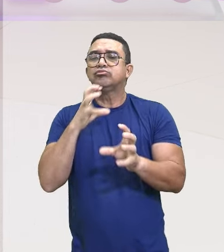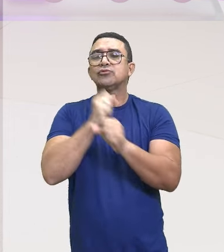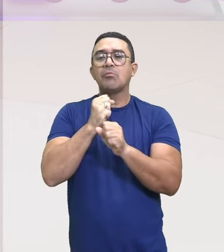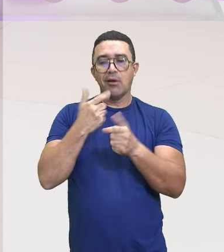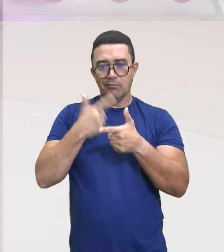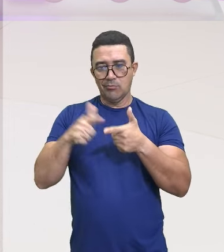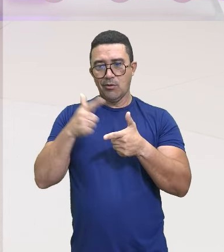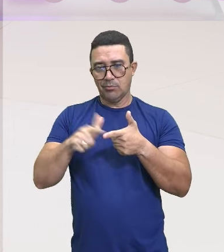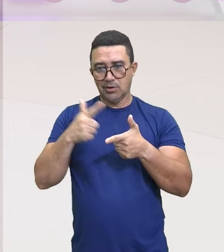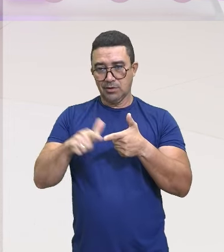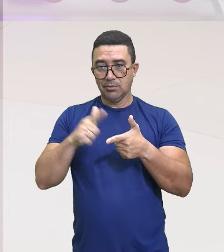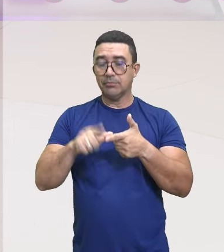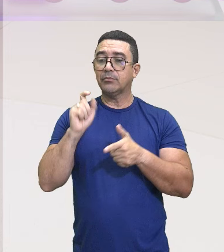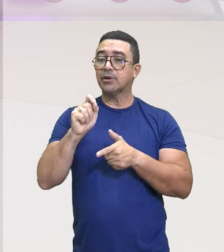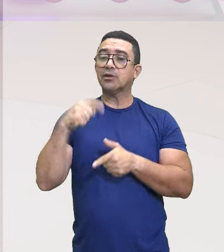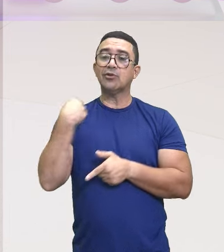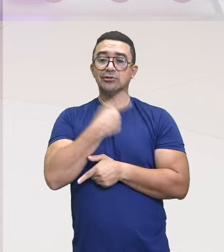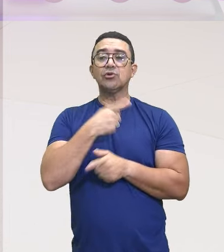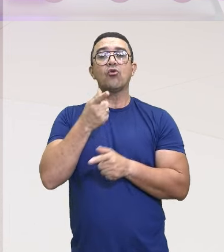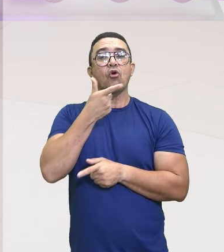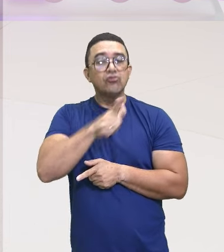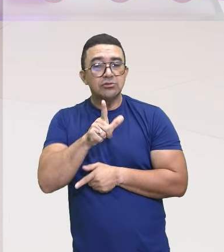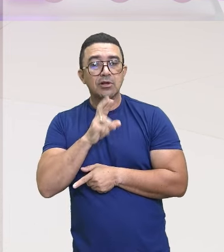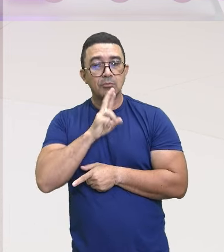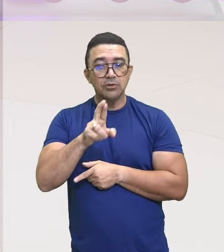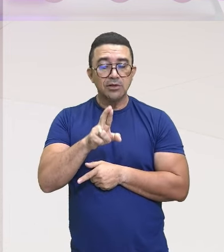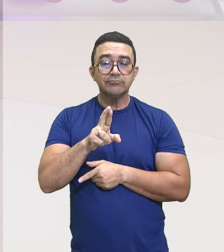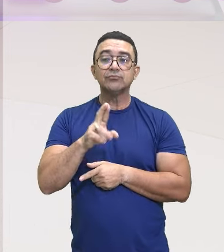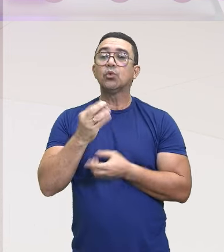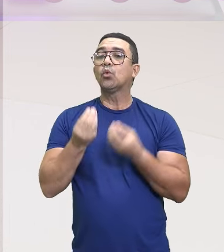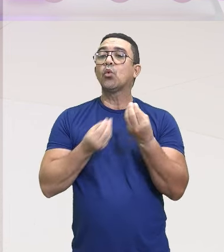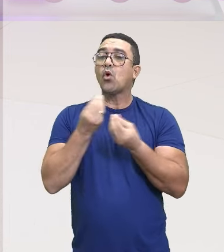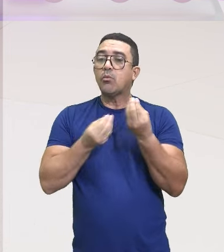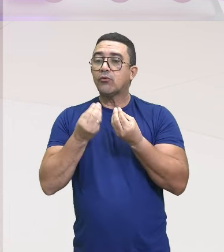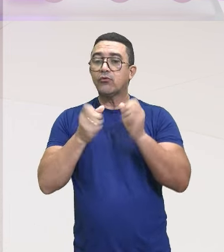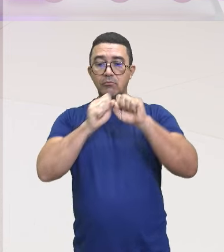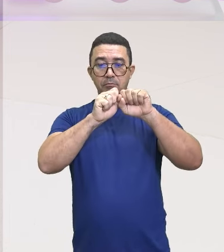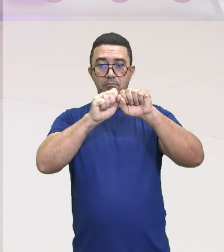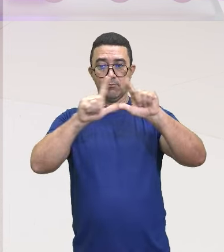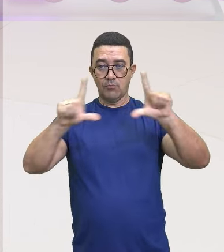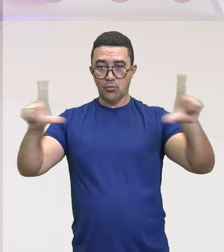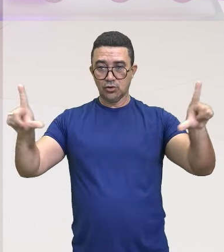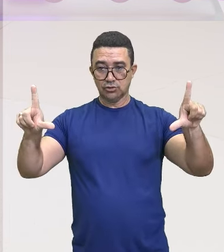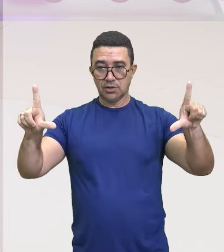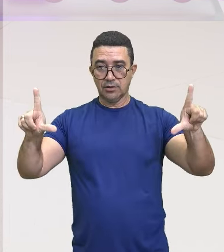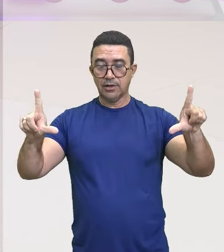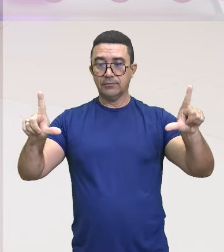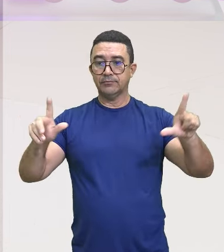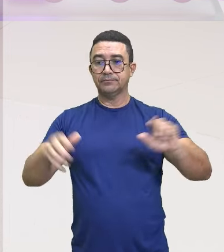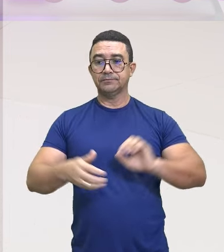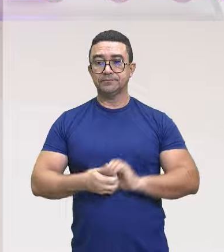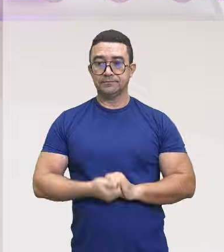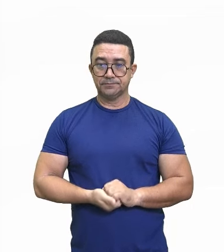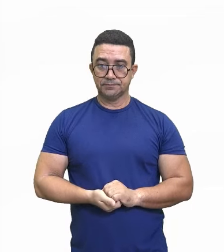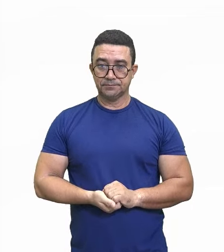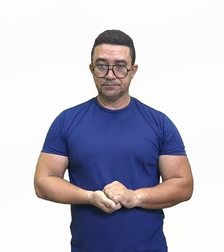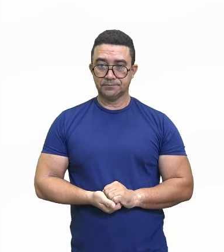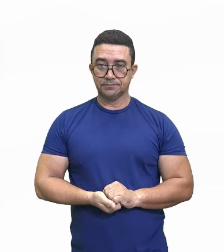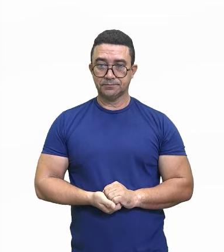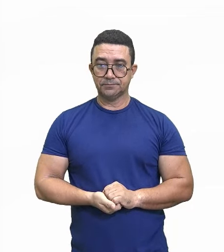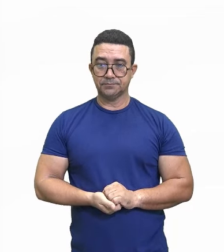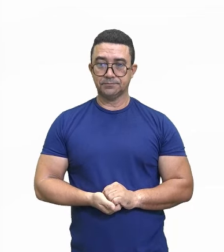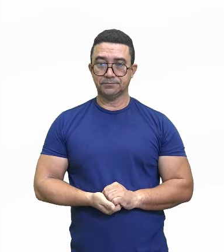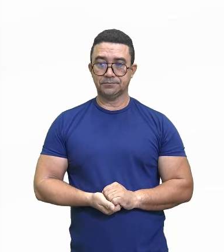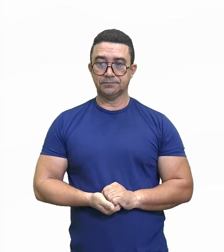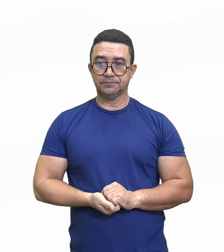problema. Então, para que a gente possa resolver, vamos colocar aqui na cartela essa situação em texto, tá? Então, acompanhe aí